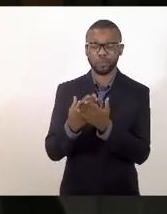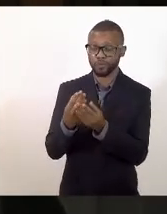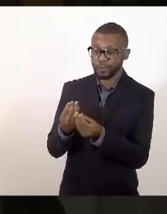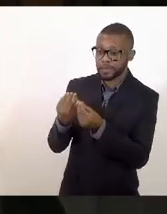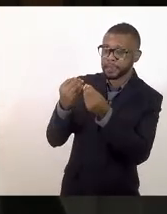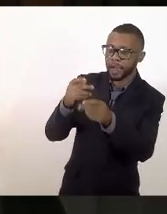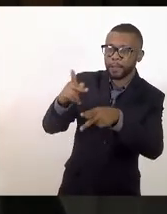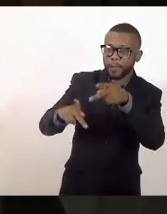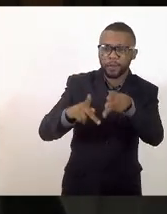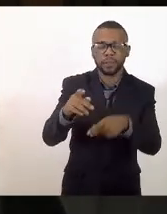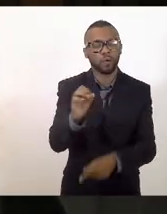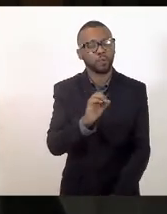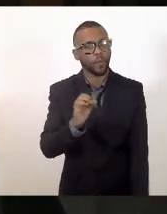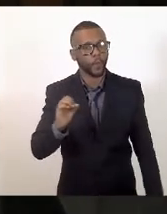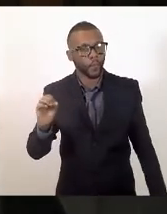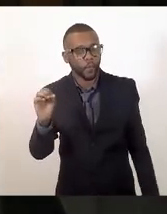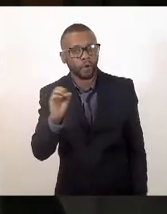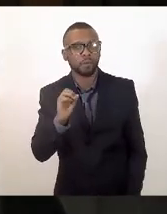população,